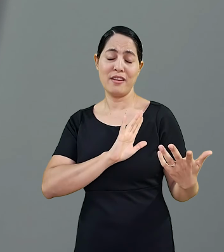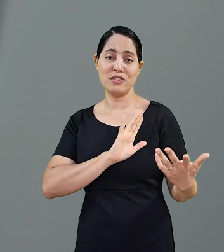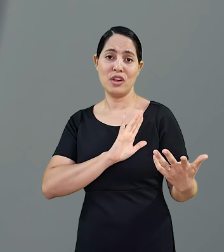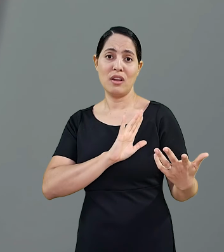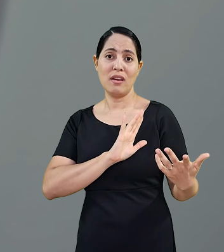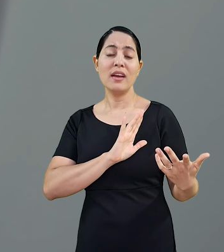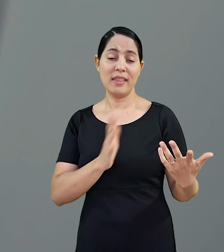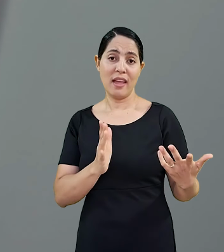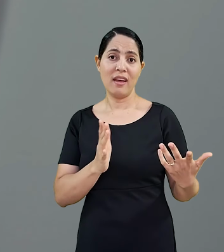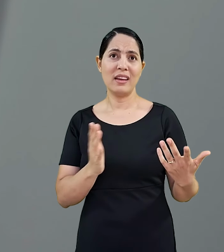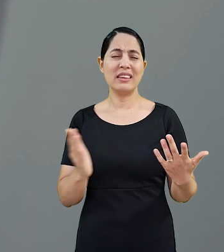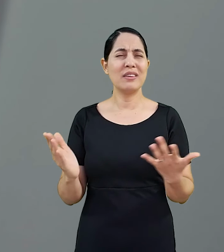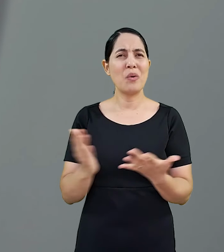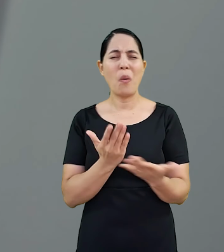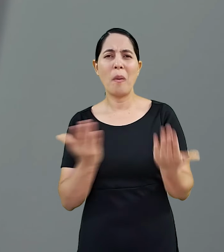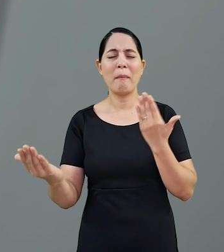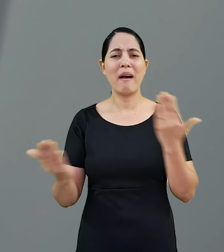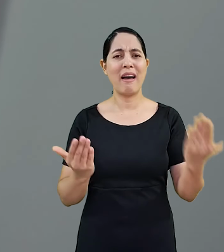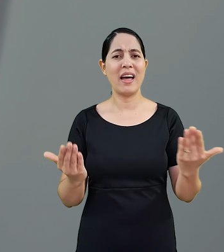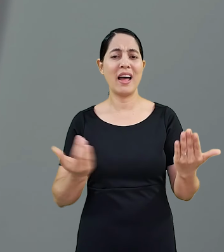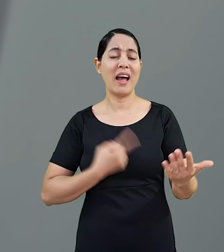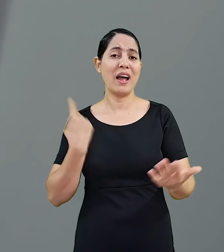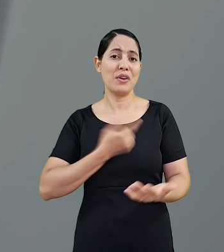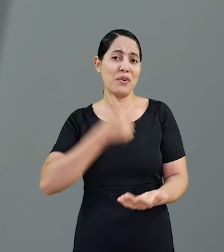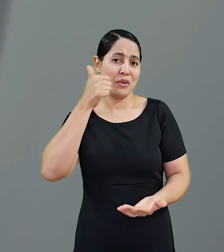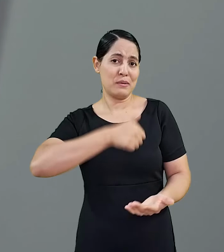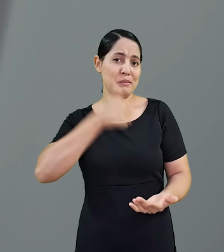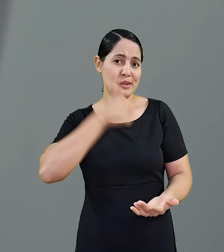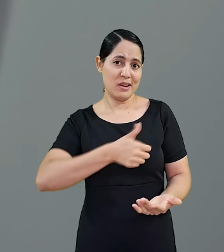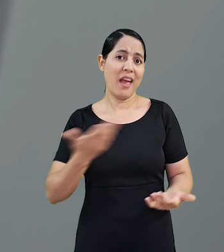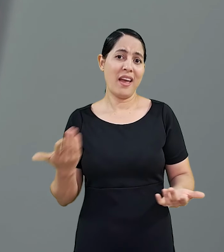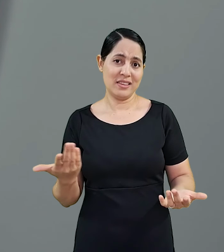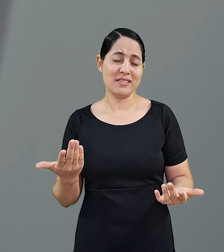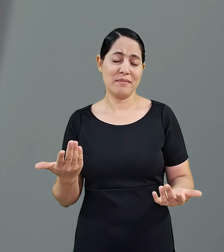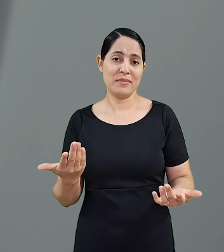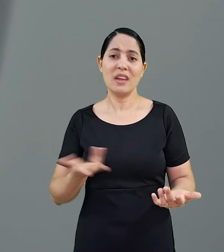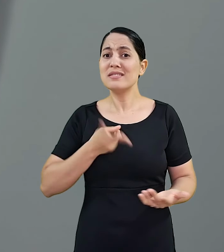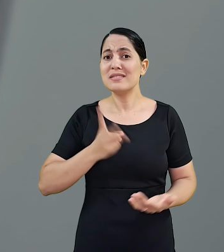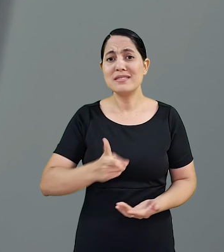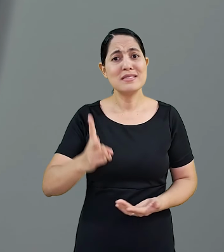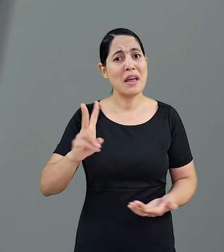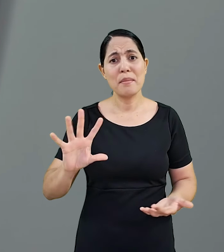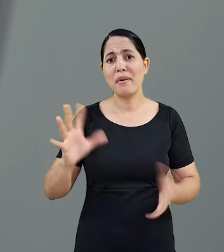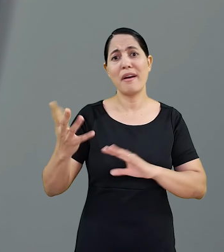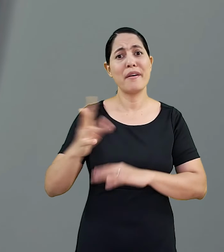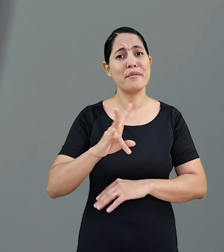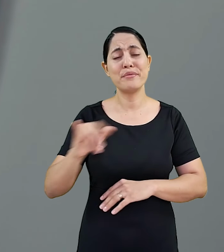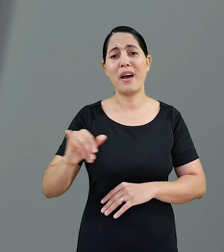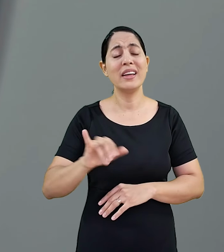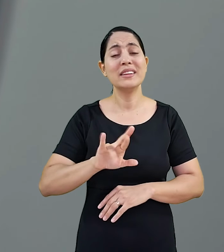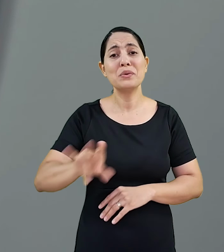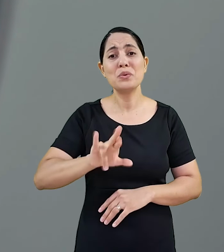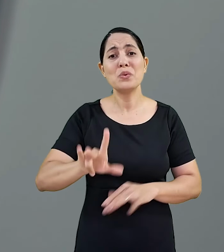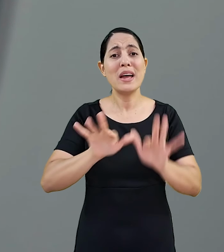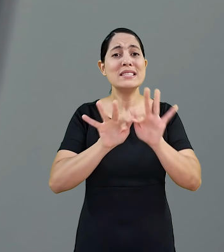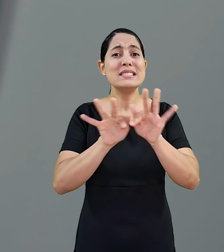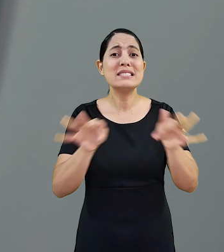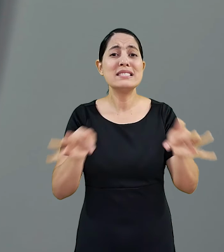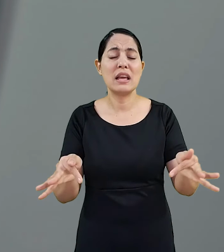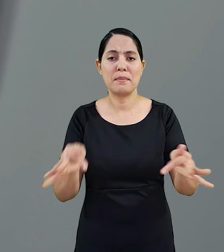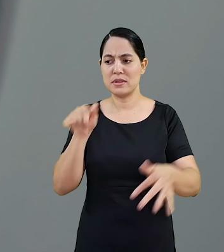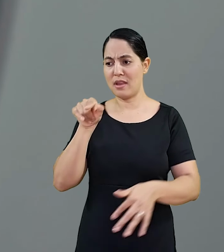figura feminina, né? Então, isso vai existir, sempre vai ocorrer. Então, não é tão simples você